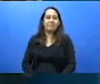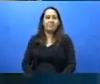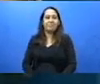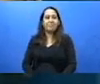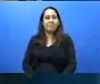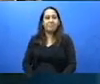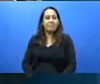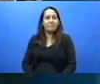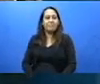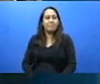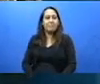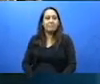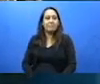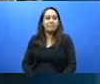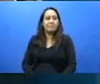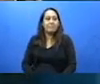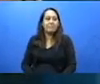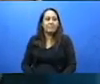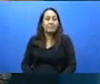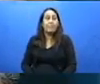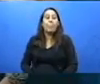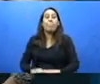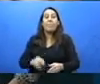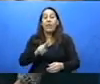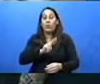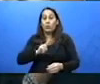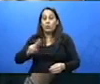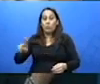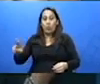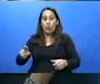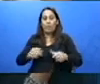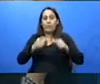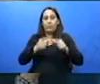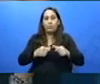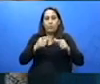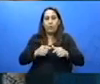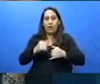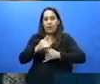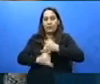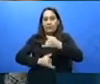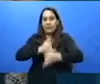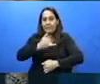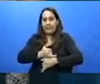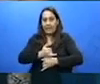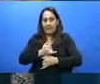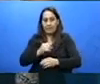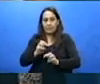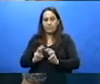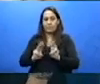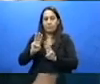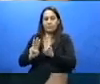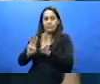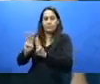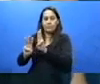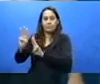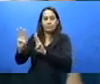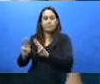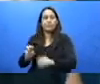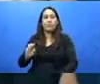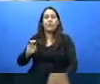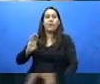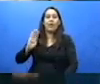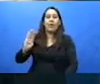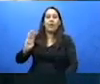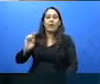deve procurar? Aqui, ó. Essa história estava contada em um blog, em um